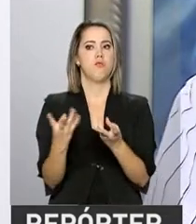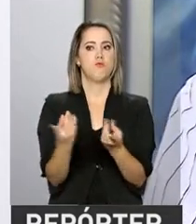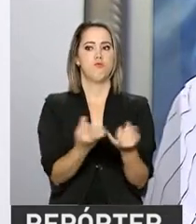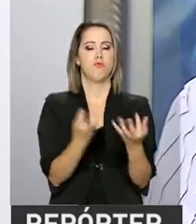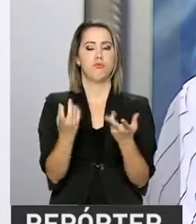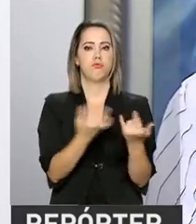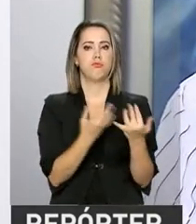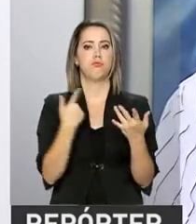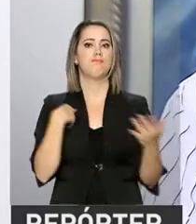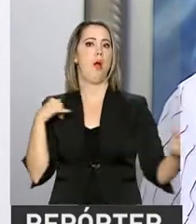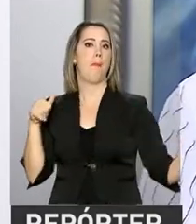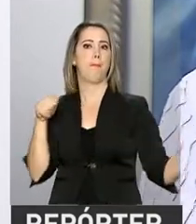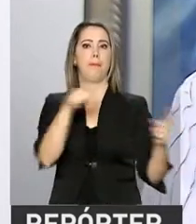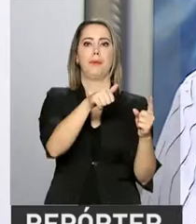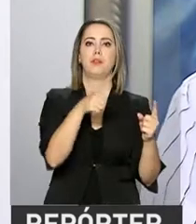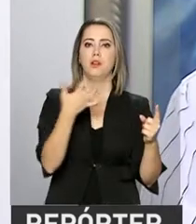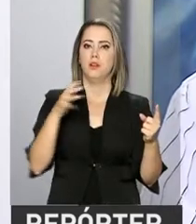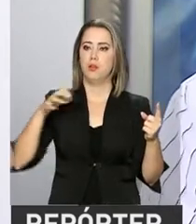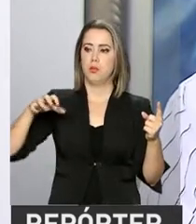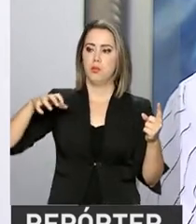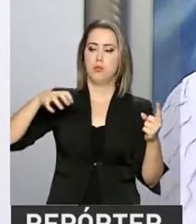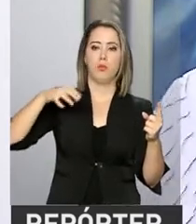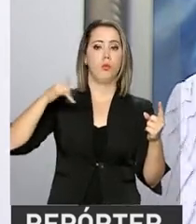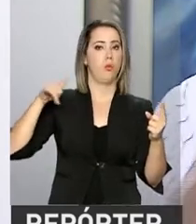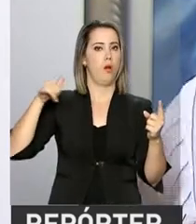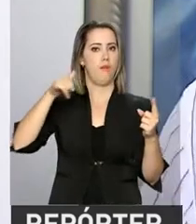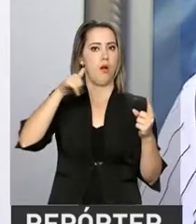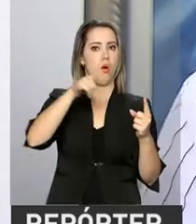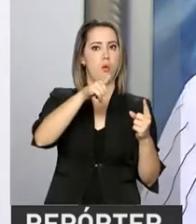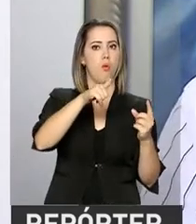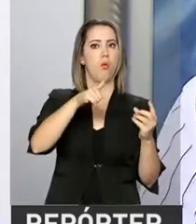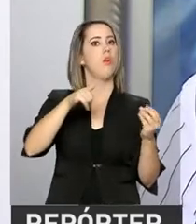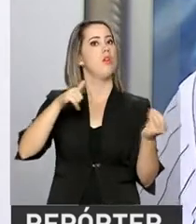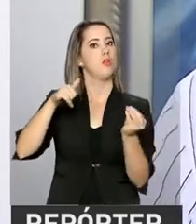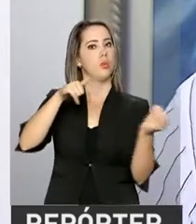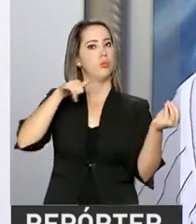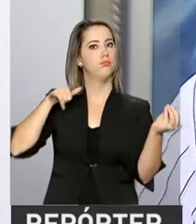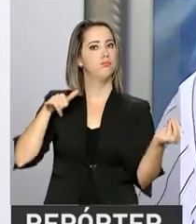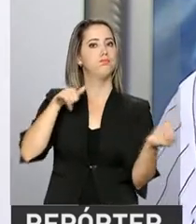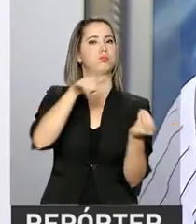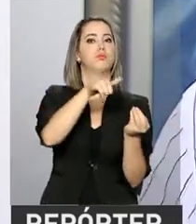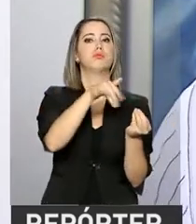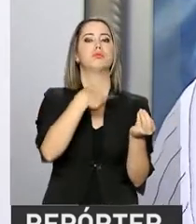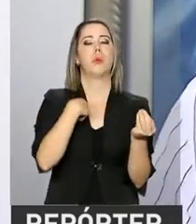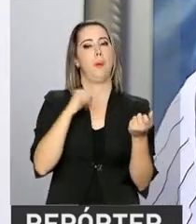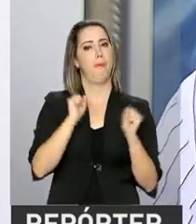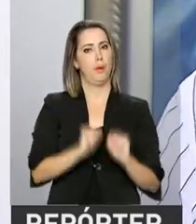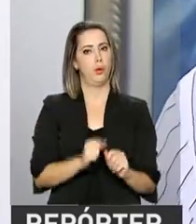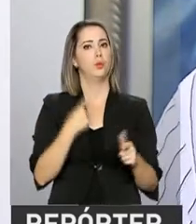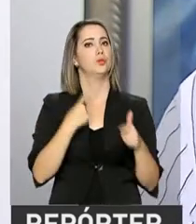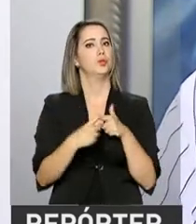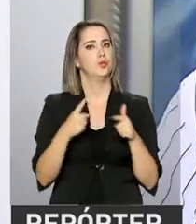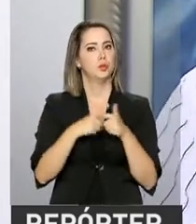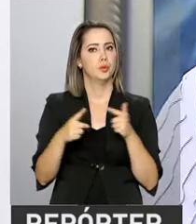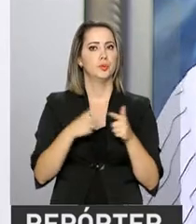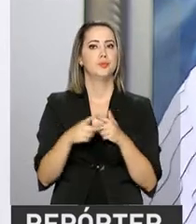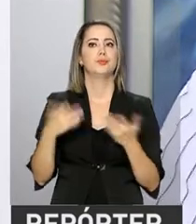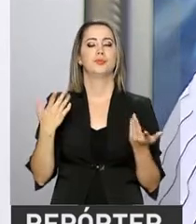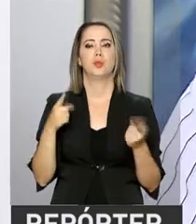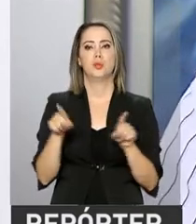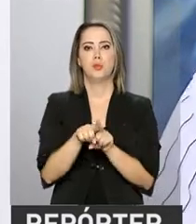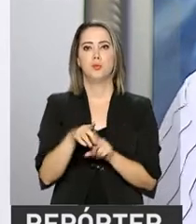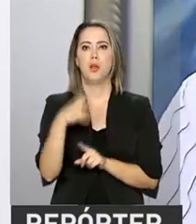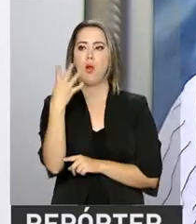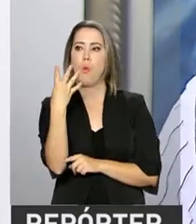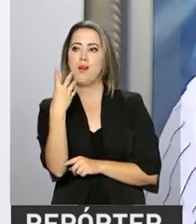a força de impacto que embalou carregando uma carga dessa pode gerar no mar ao lado que povoam a